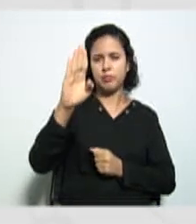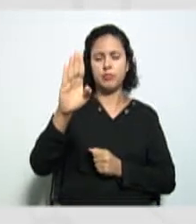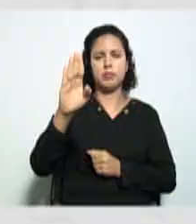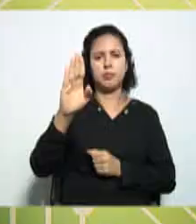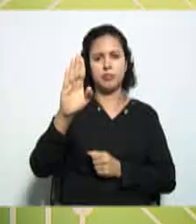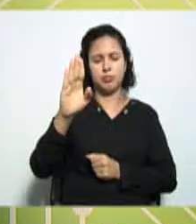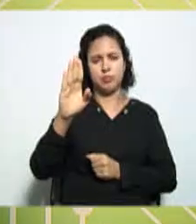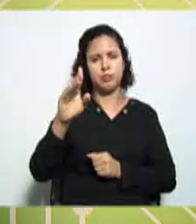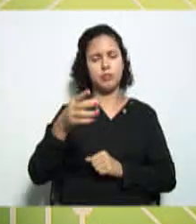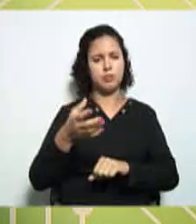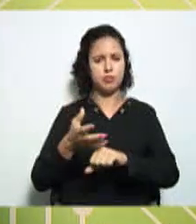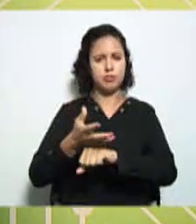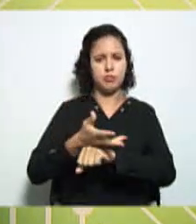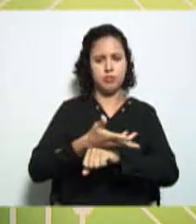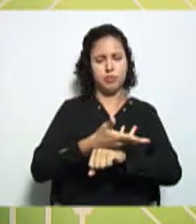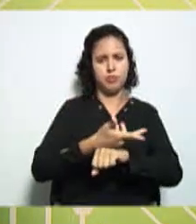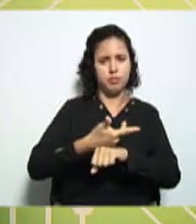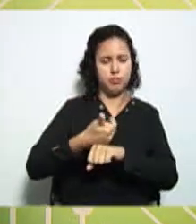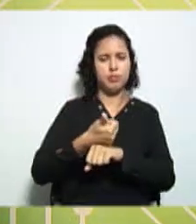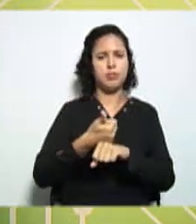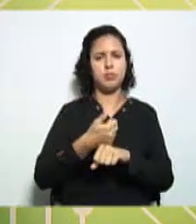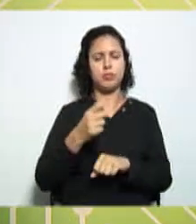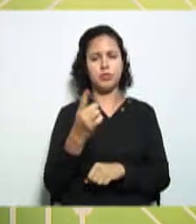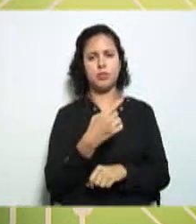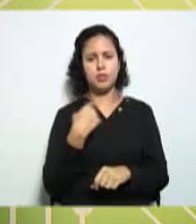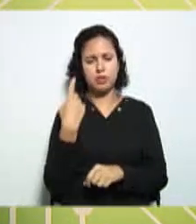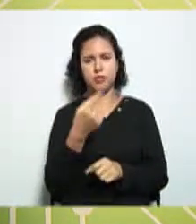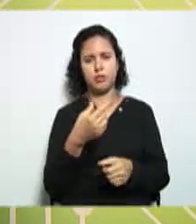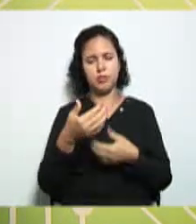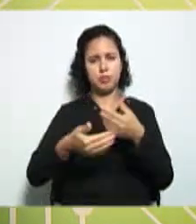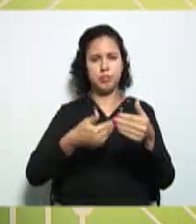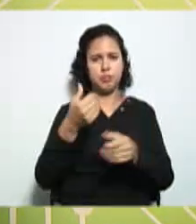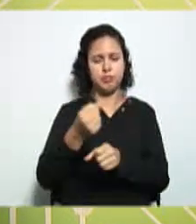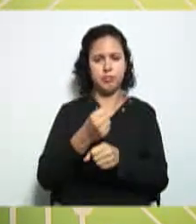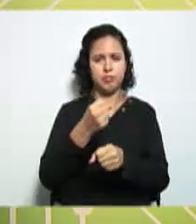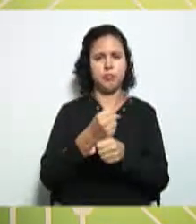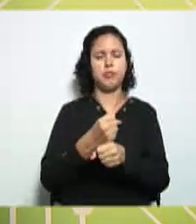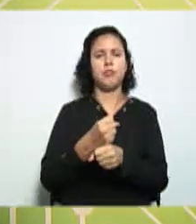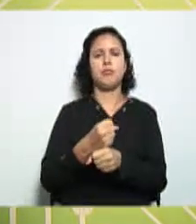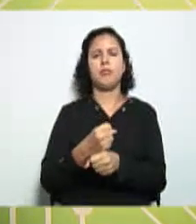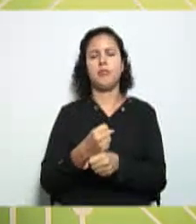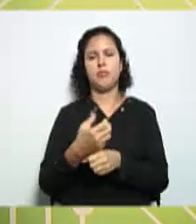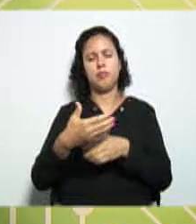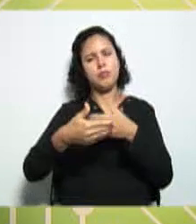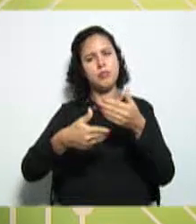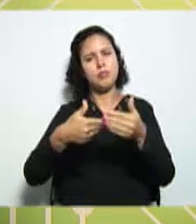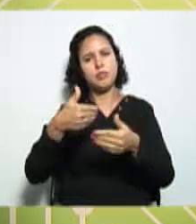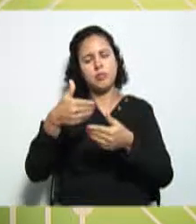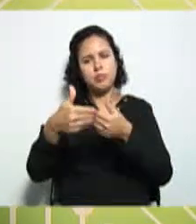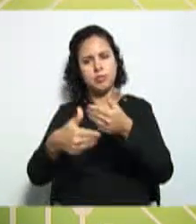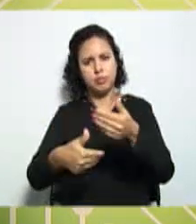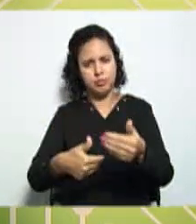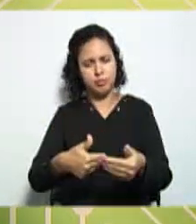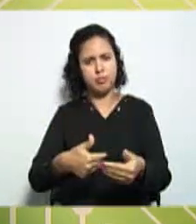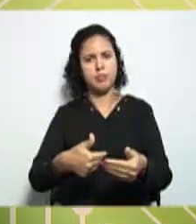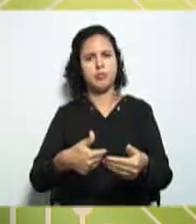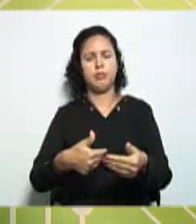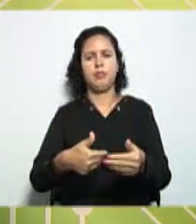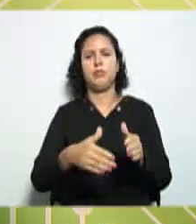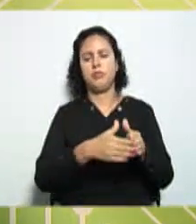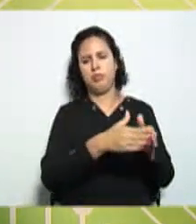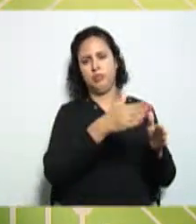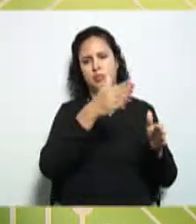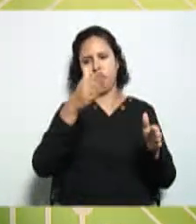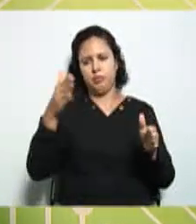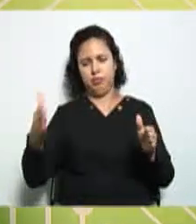principais competências que nós vamos construindo ou desenvolvendo no decorrer